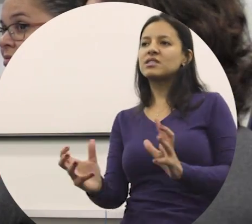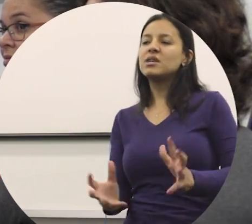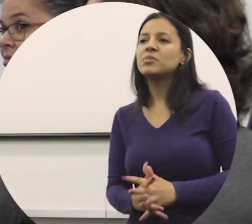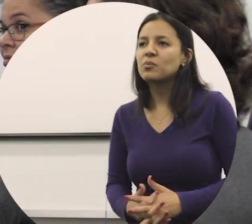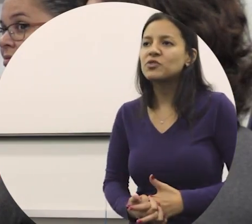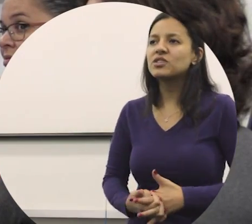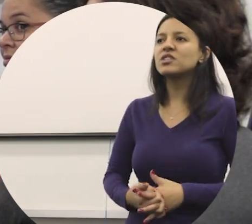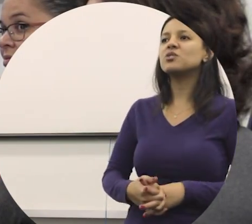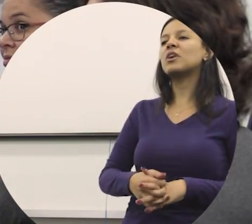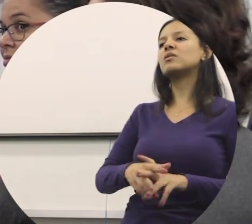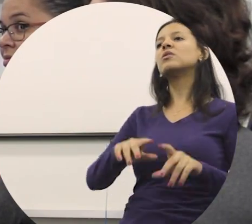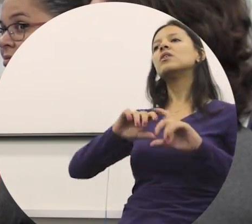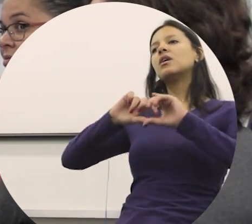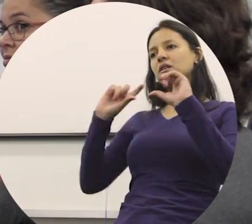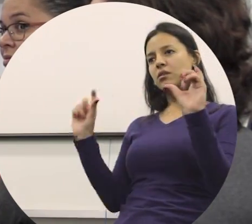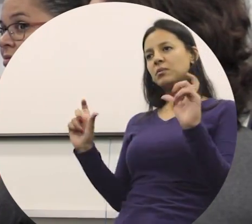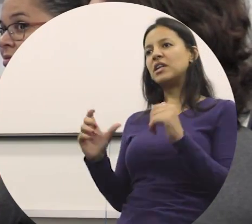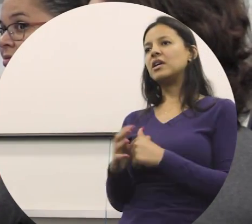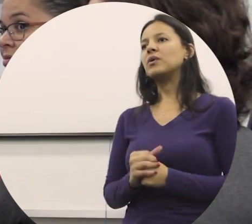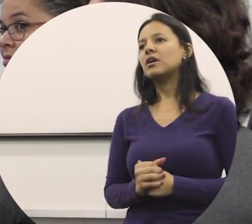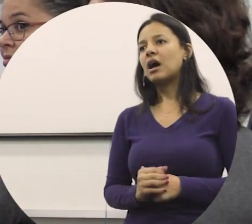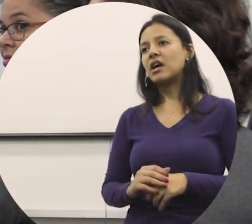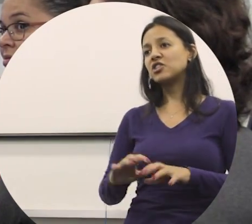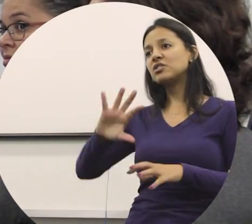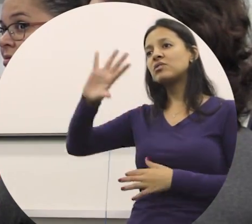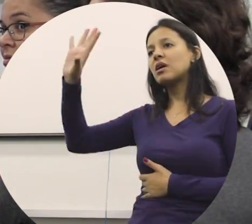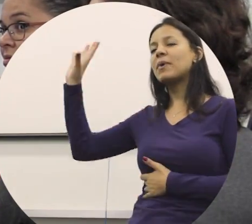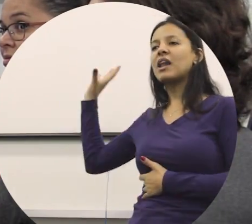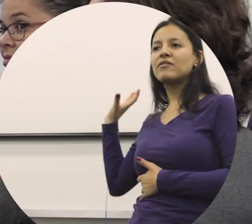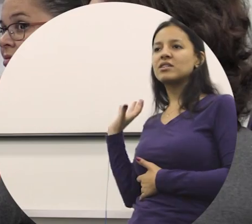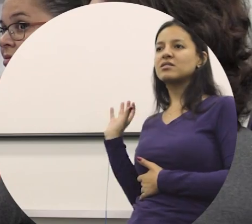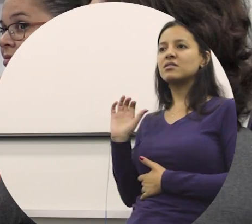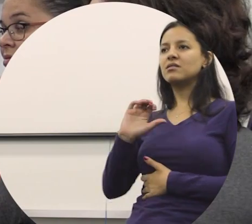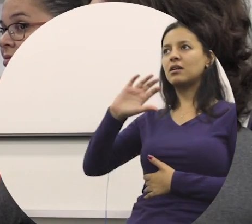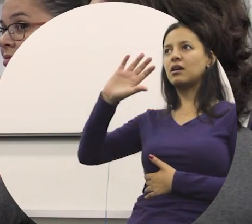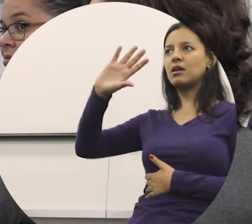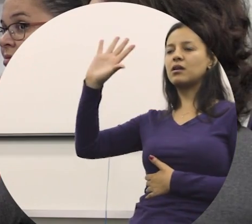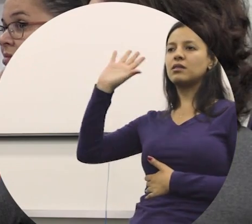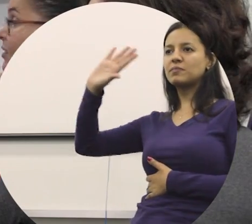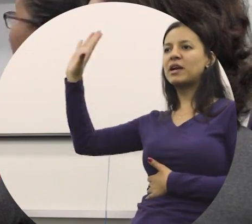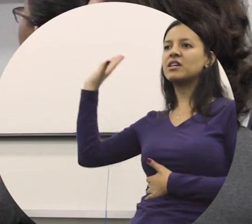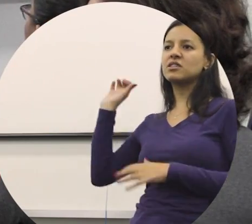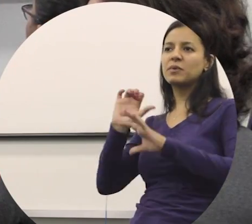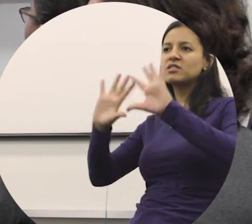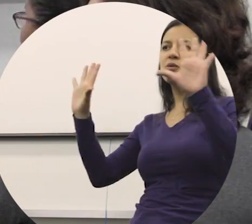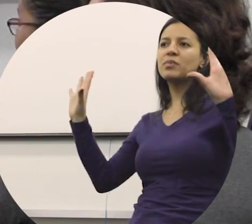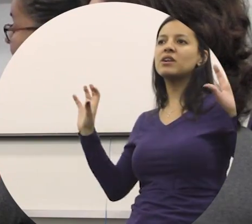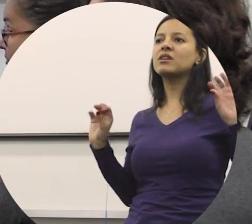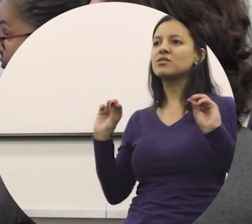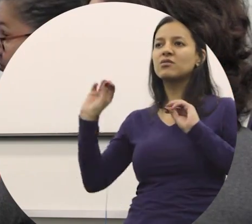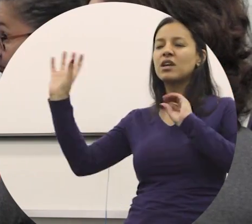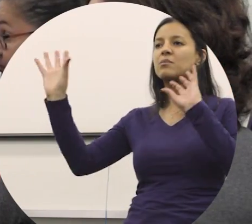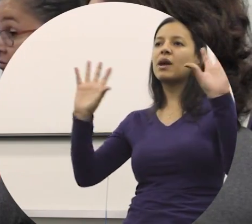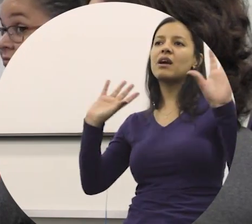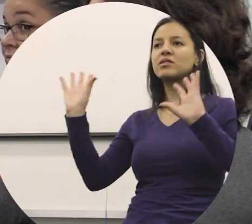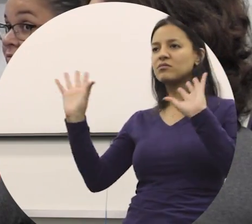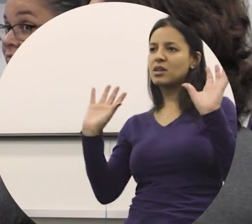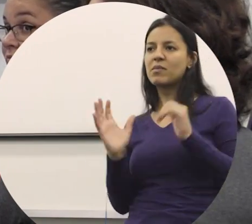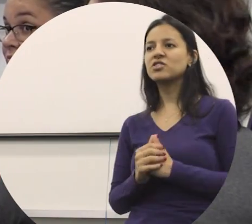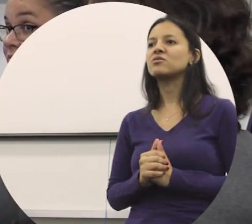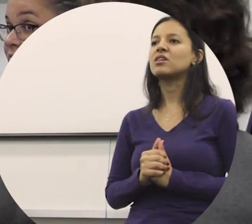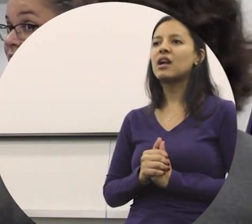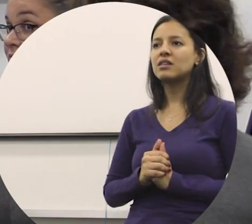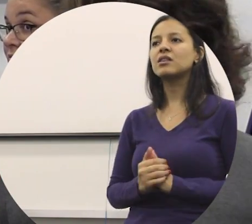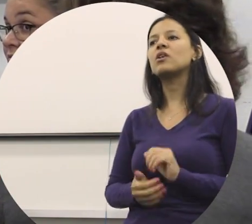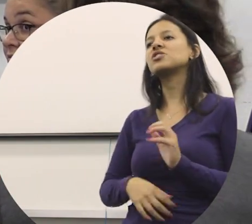contato com coisas simples já podia ser estimulado bilíngue. A gente não tem palavras nas paredes. As paredes estão brancas, não tem palavras,